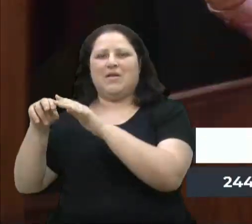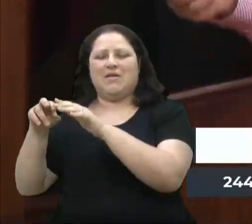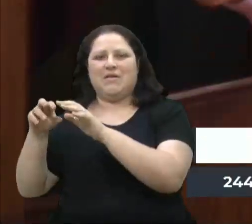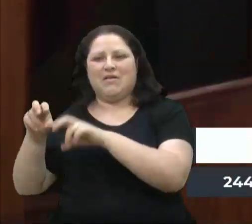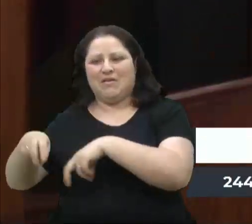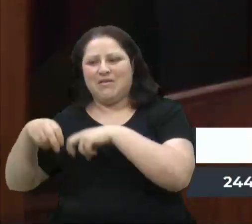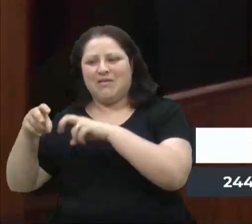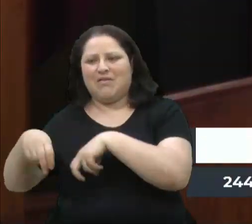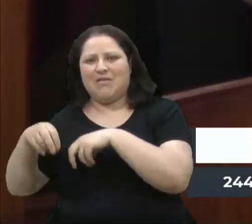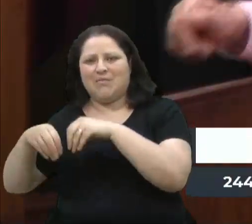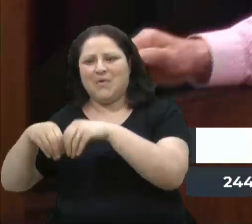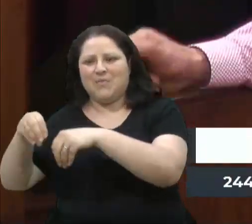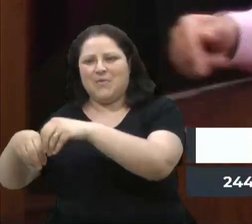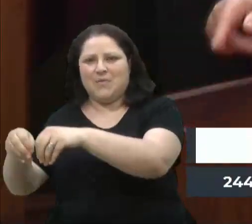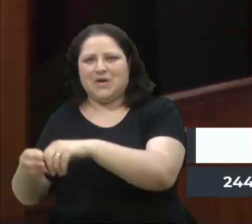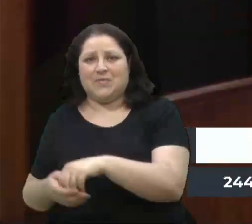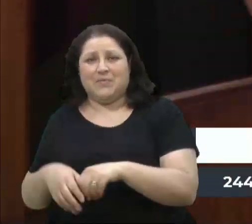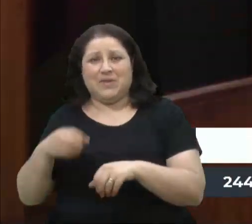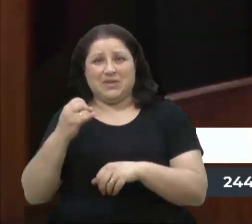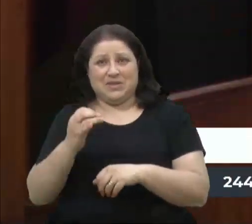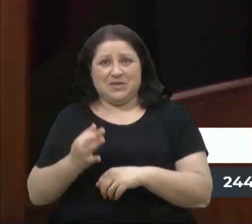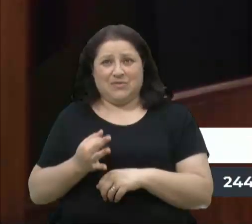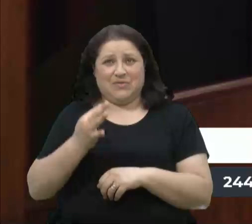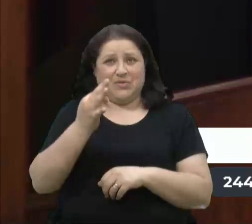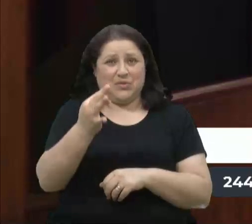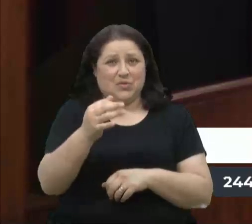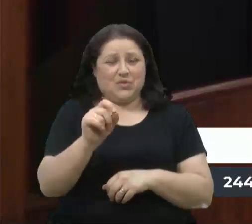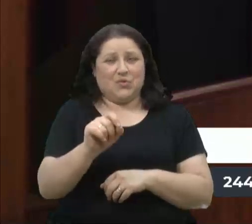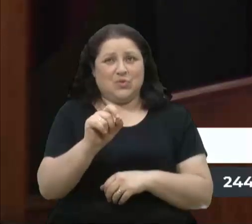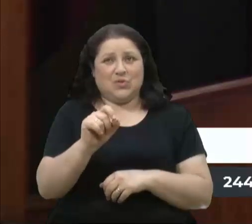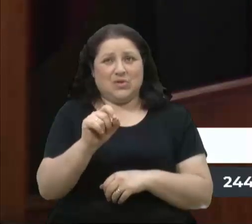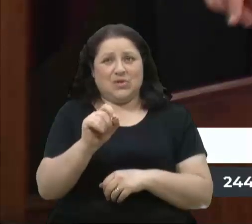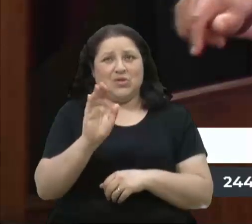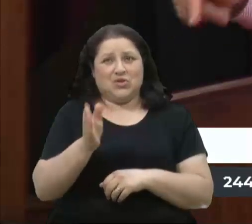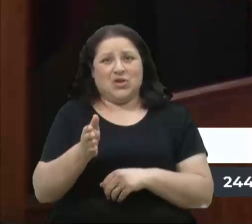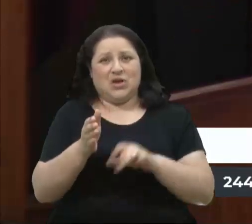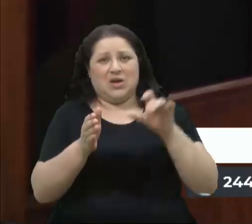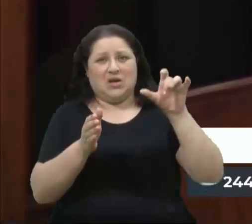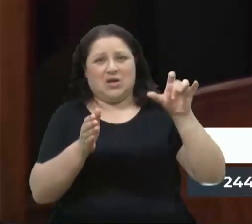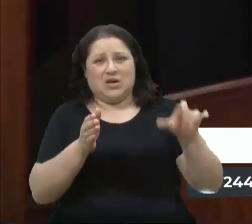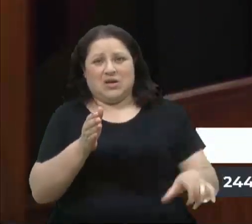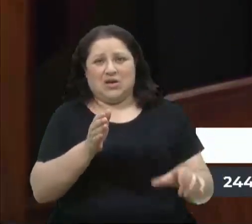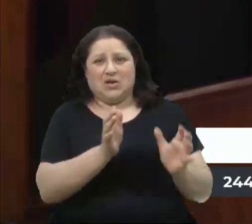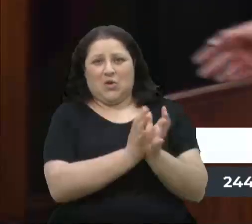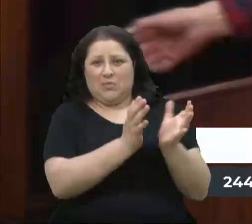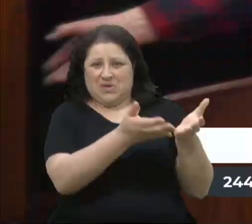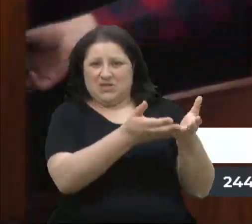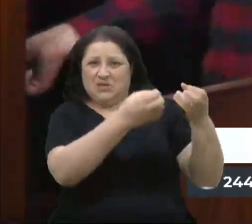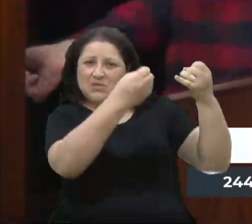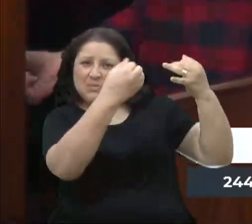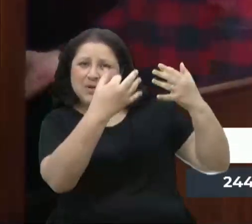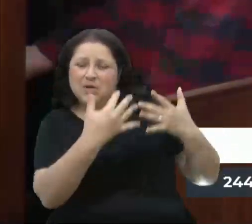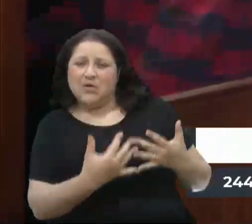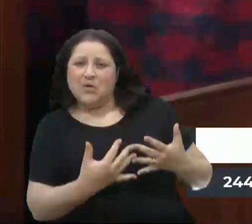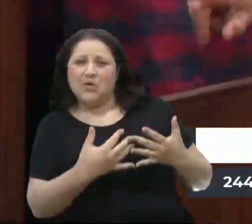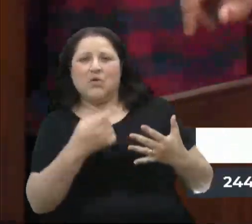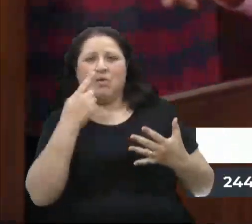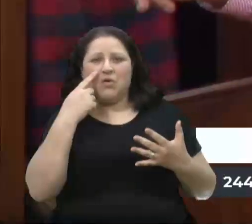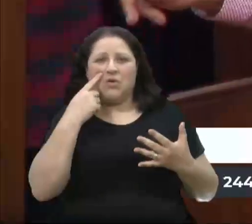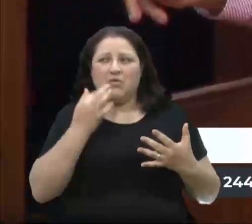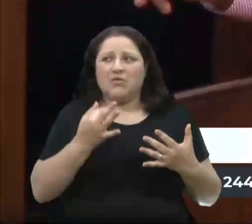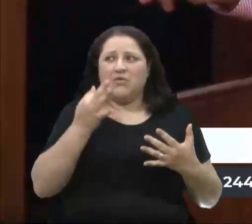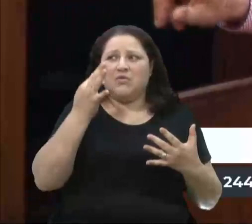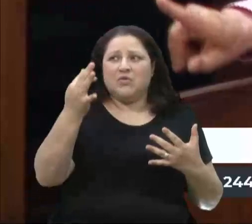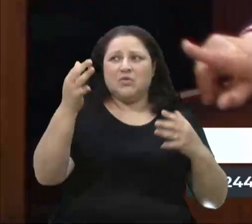Mas logo, logo, se isso se confirmar aquilo que foi trazido na comissão na sexta-feira daquela previsão meteorológica, ali